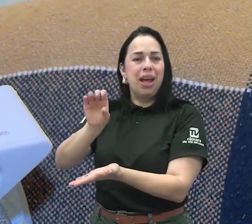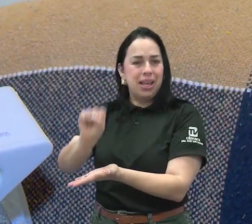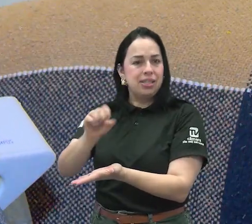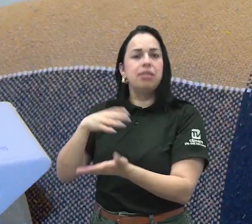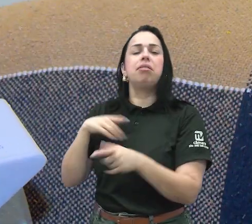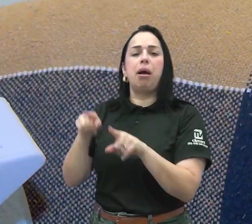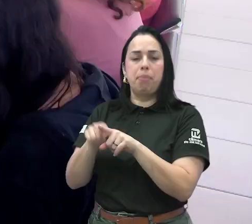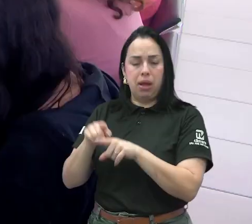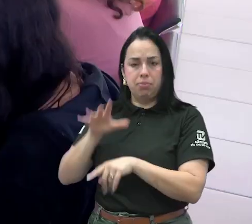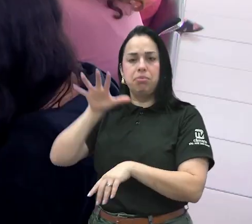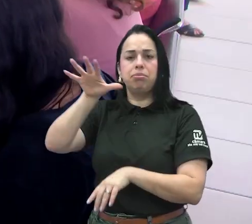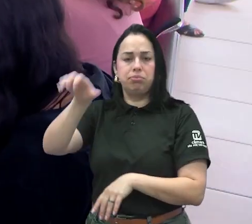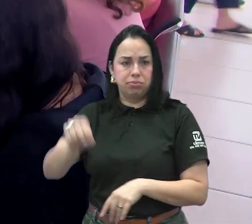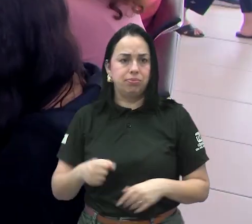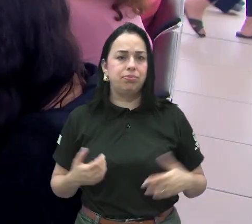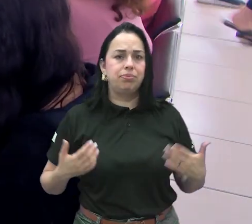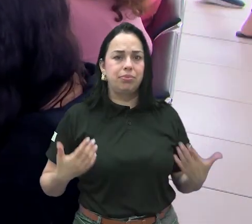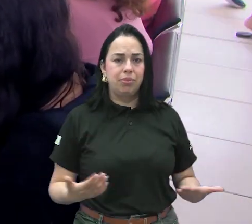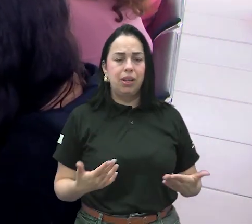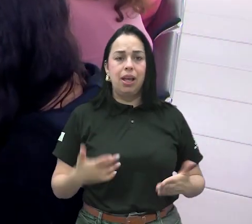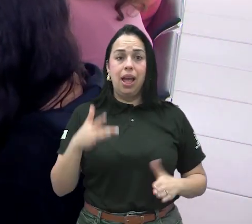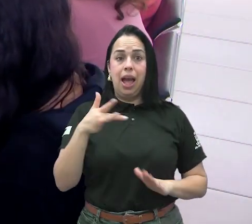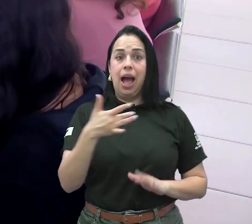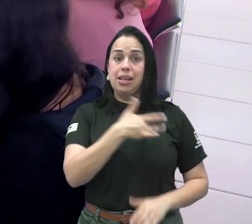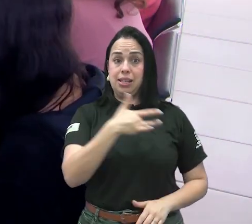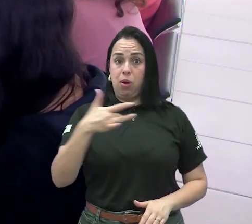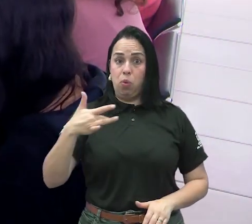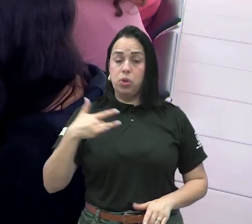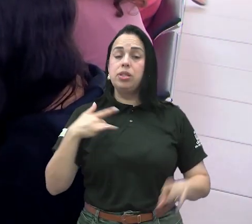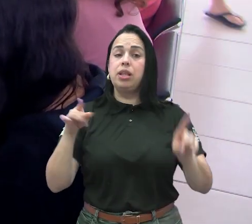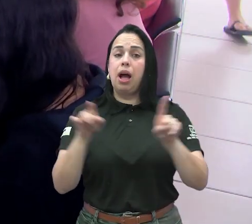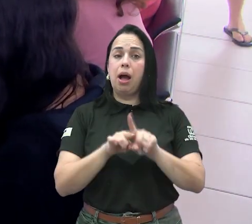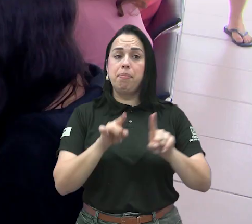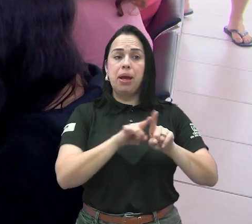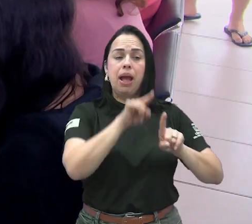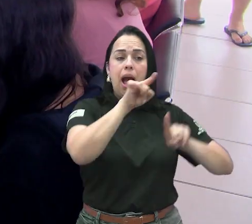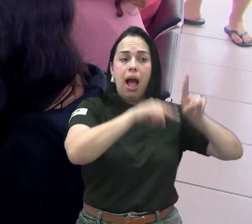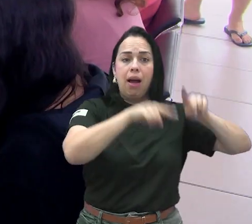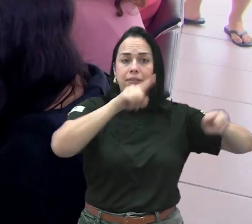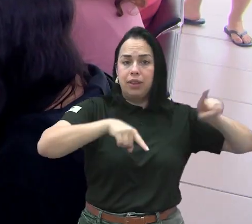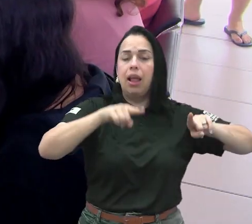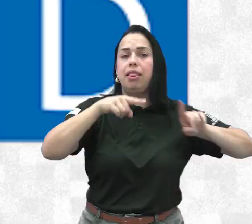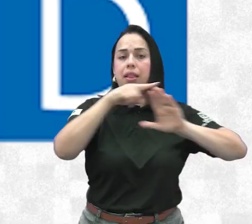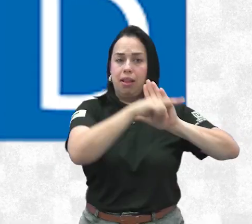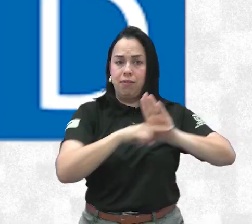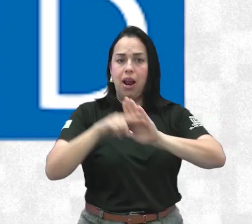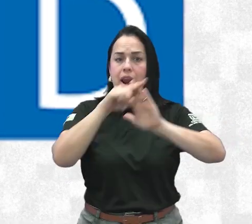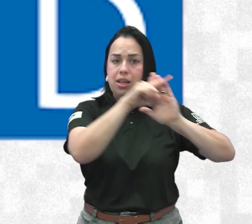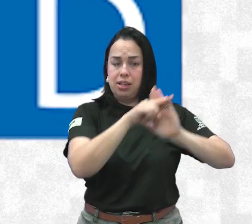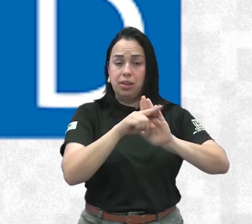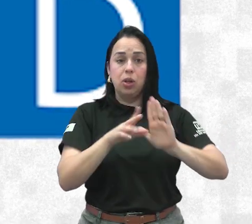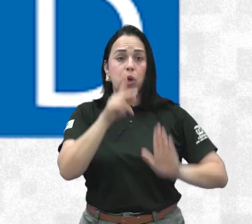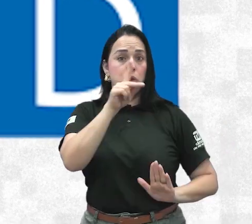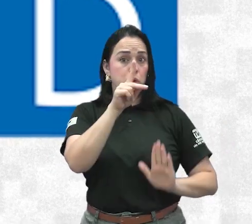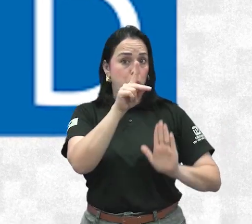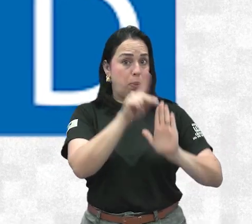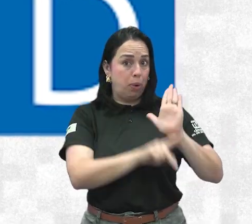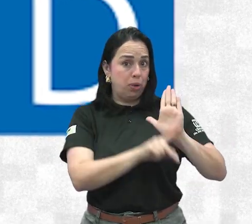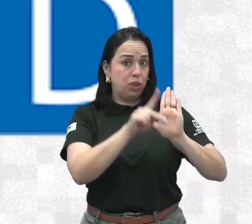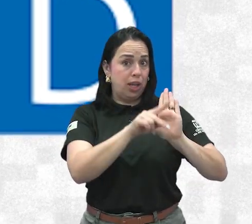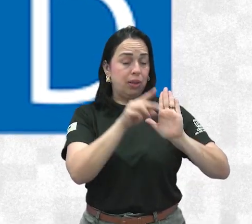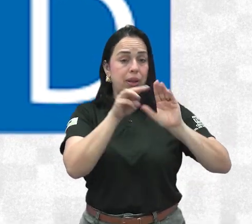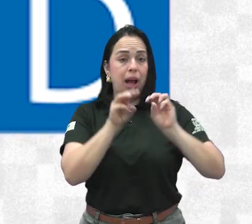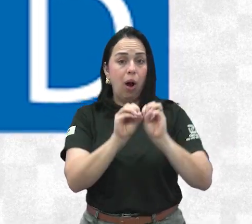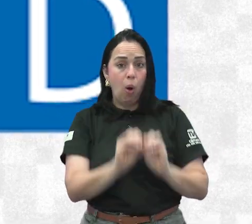alguma coisa. E a saúde é um dos pilares para medir a qualidade de vida da população, de acordo com o Programa das